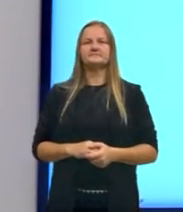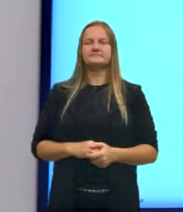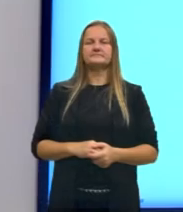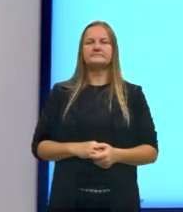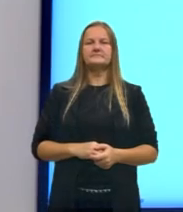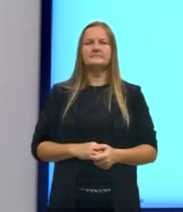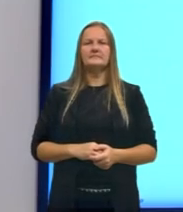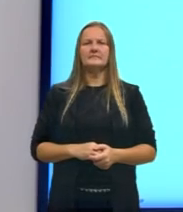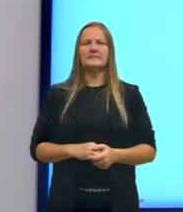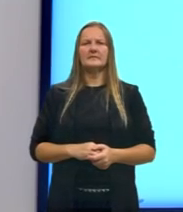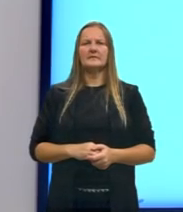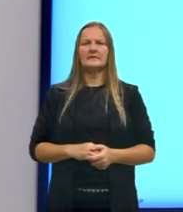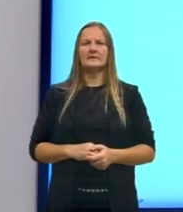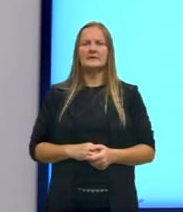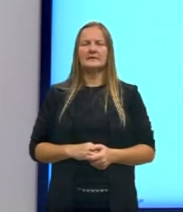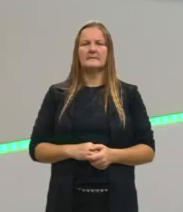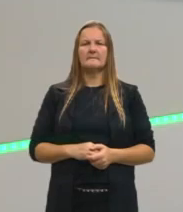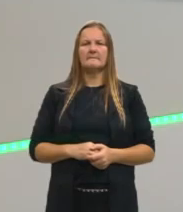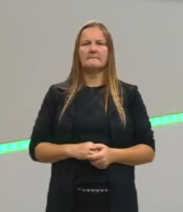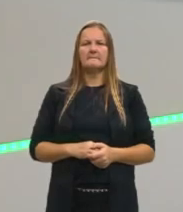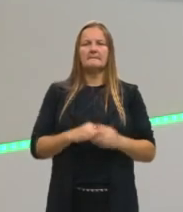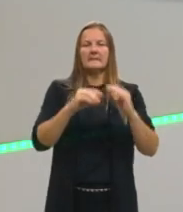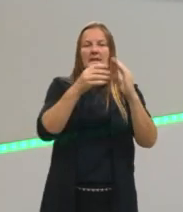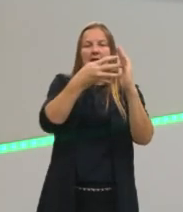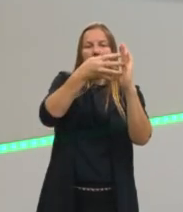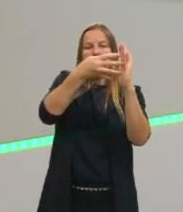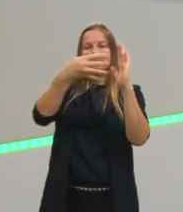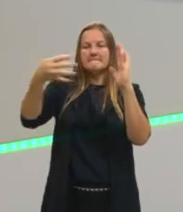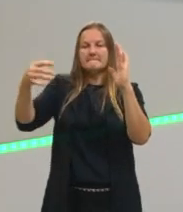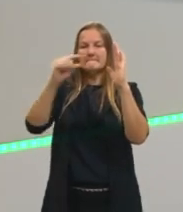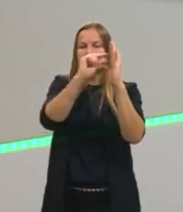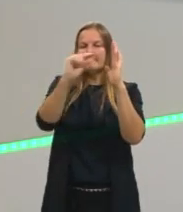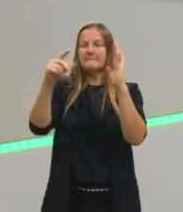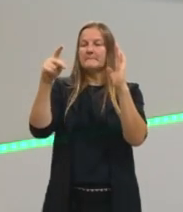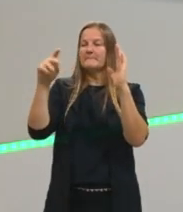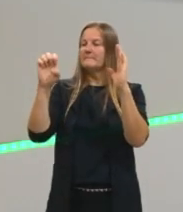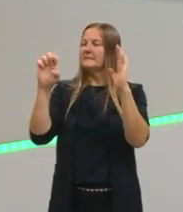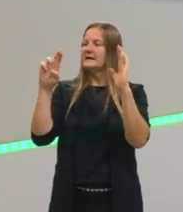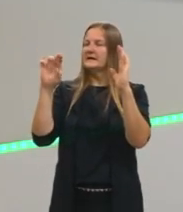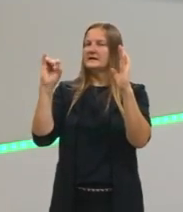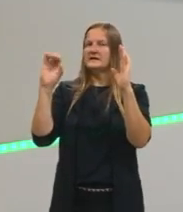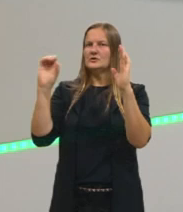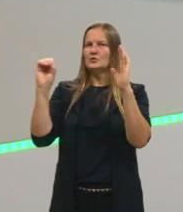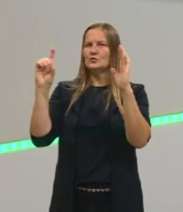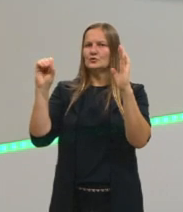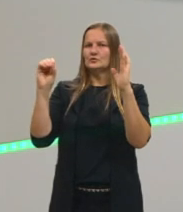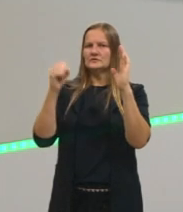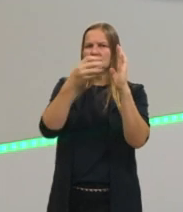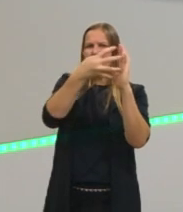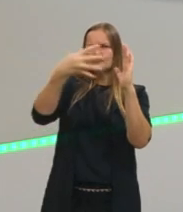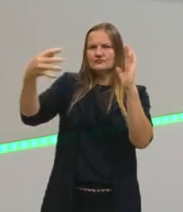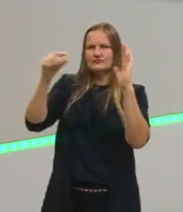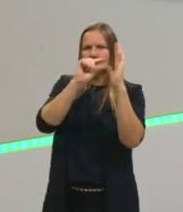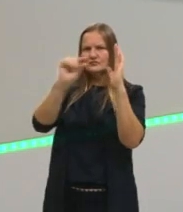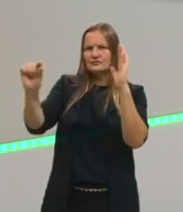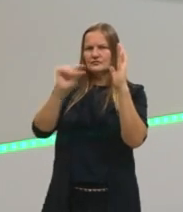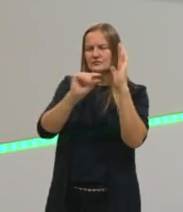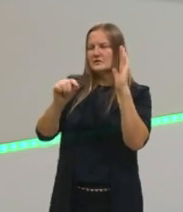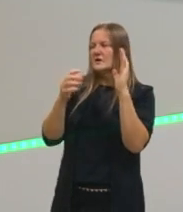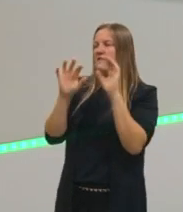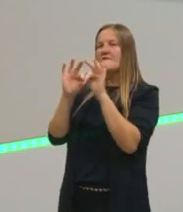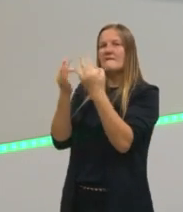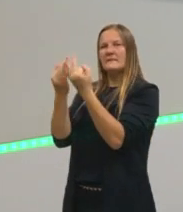propriedades químicas semelhantes os períodos são as linhas as minhas passam por todas as